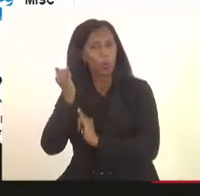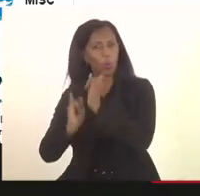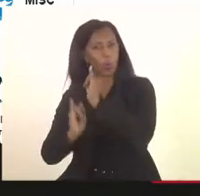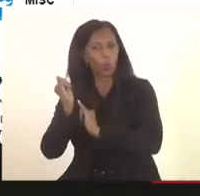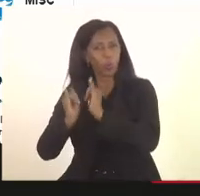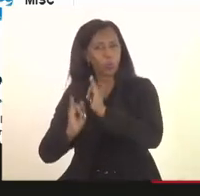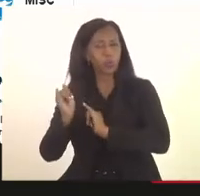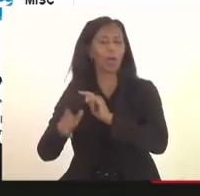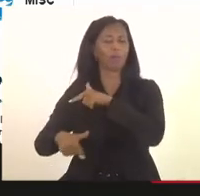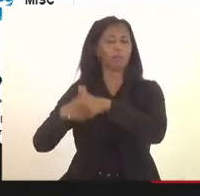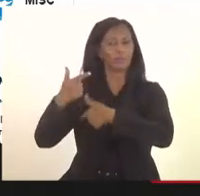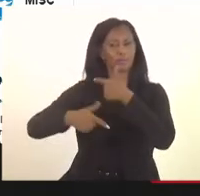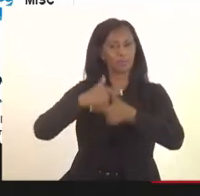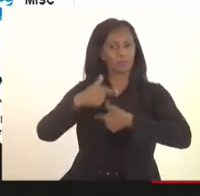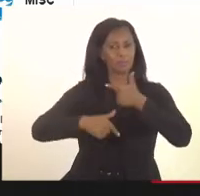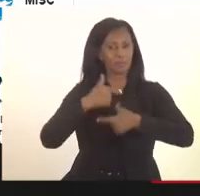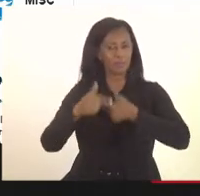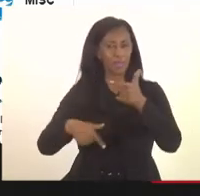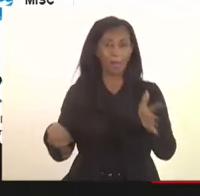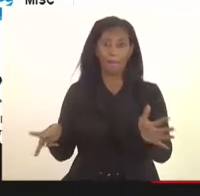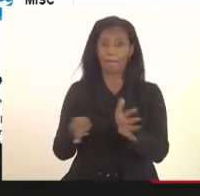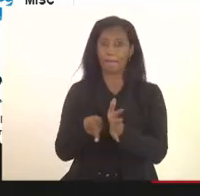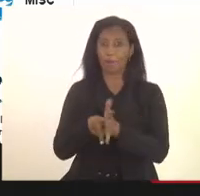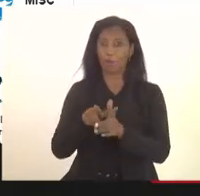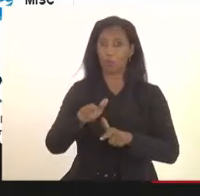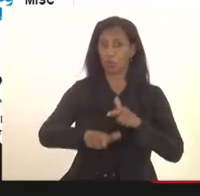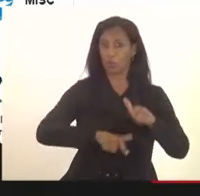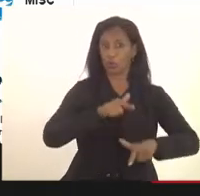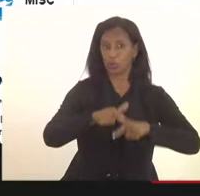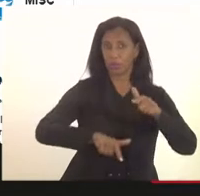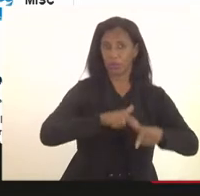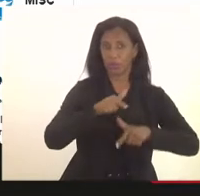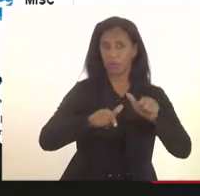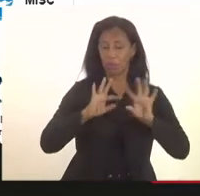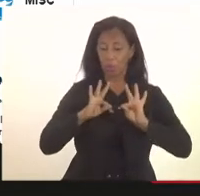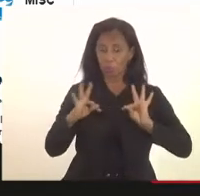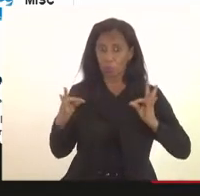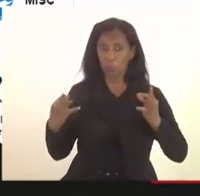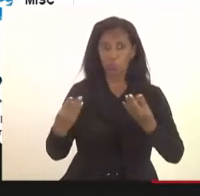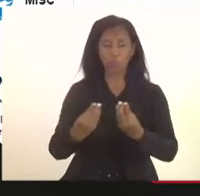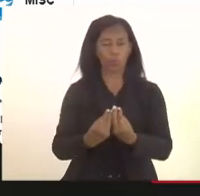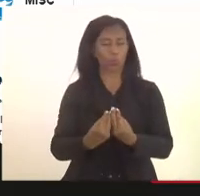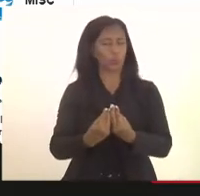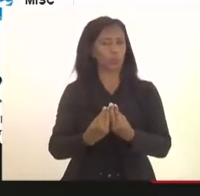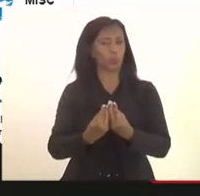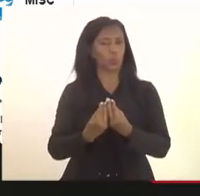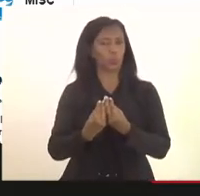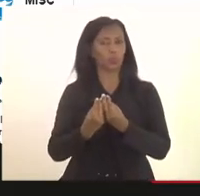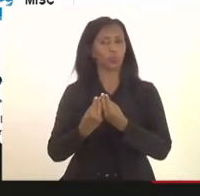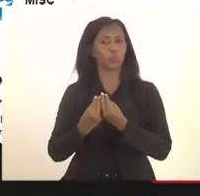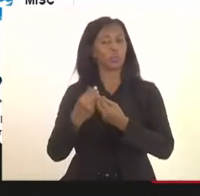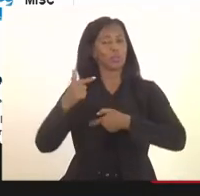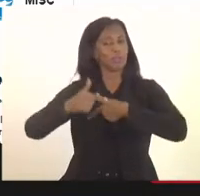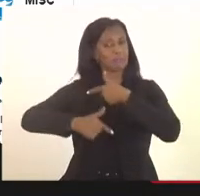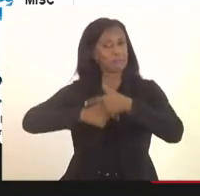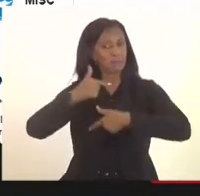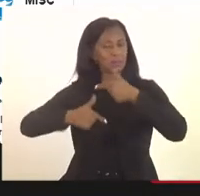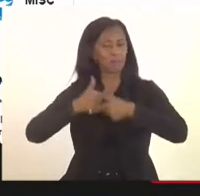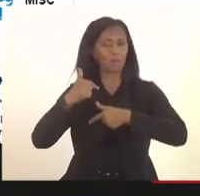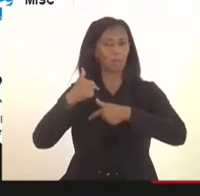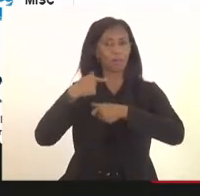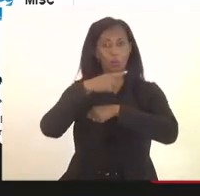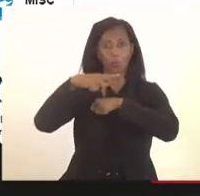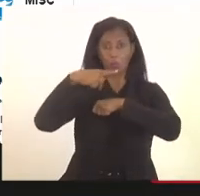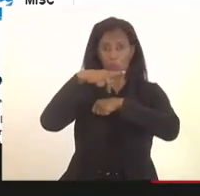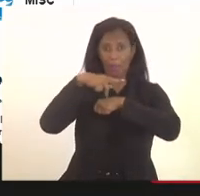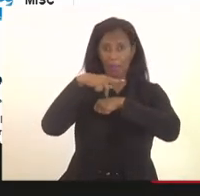gerador de mão de obra especializada para a indústria como um todo que está trabalhando no país, por exemplo, na Malásia